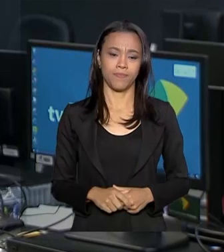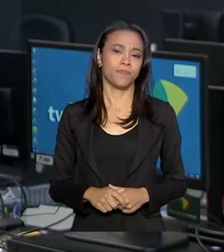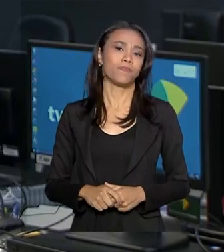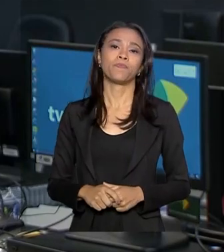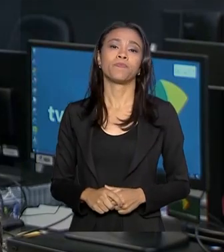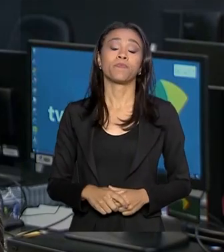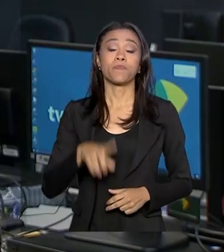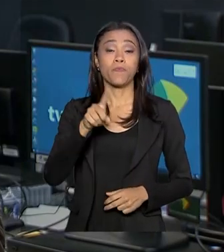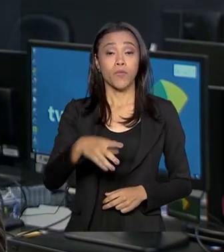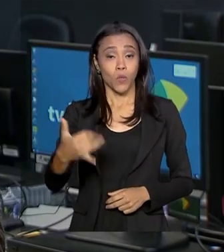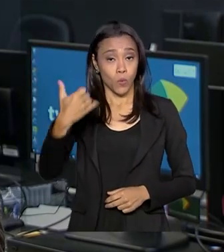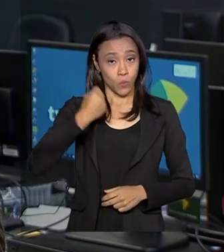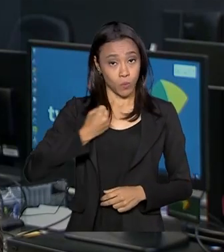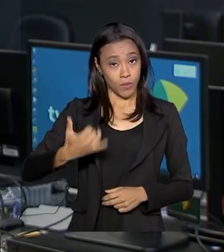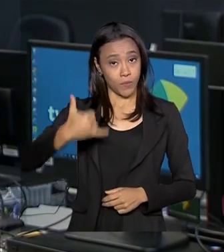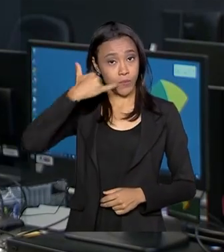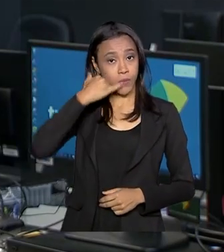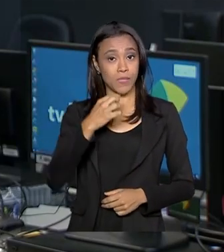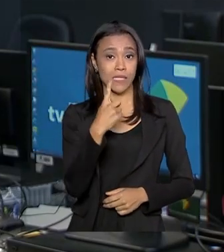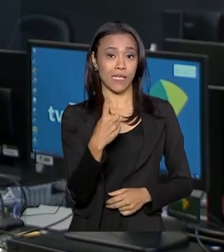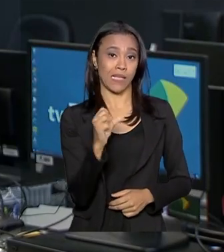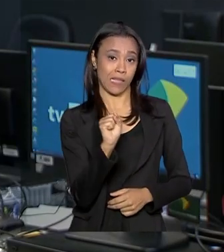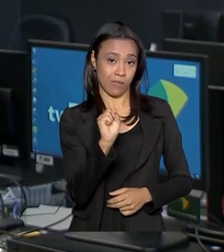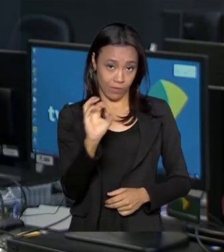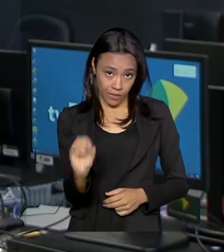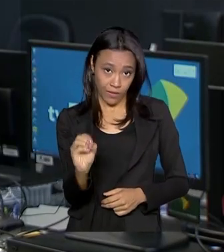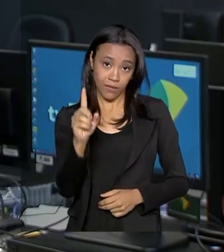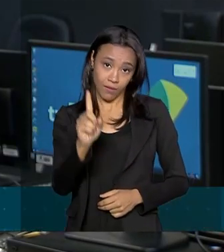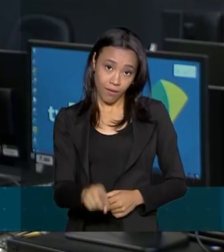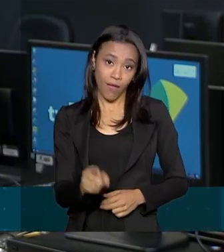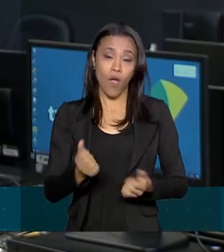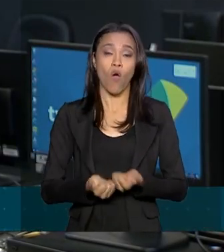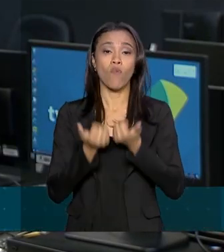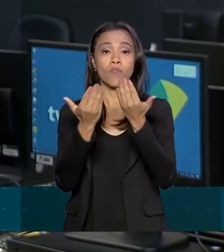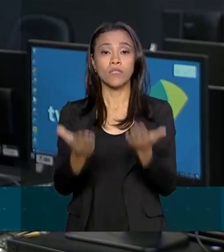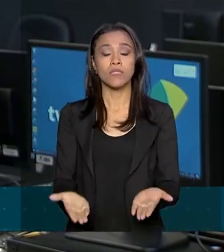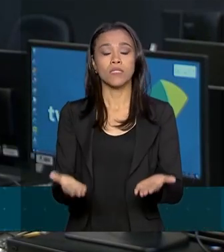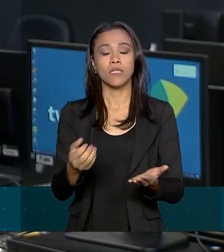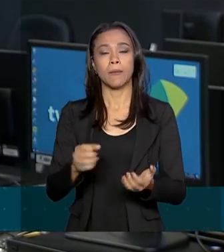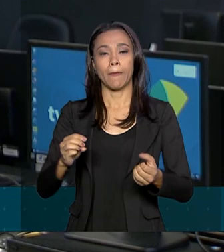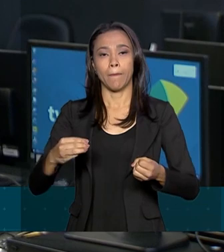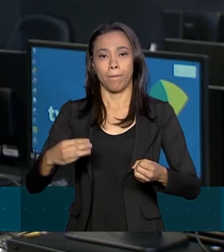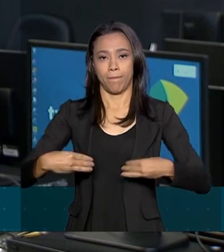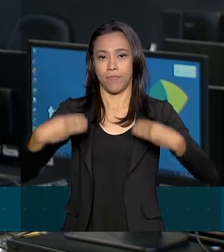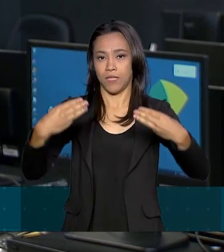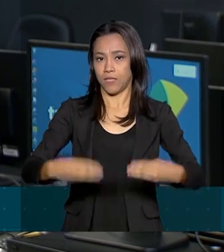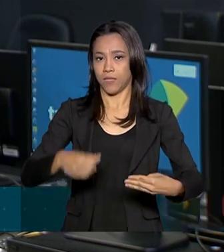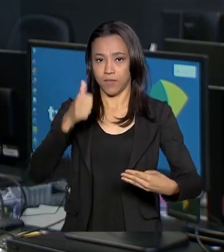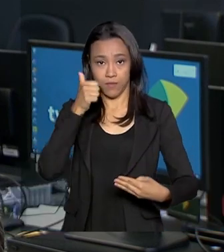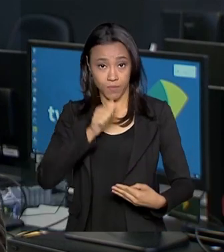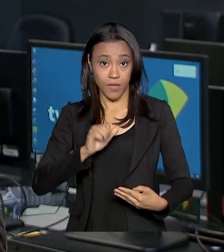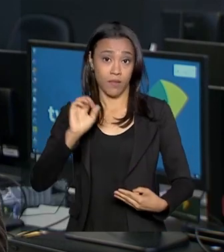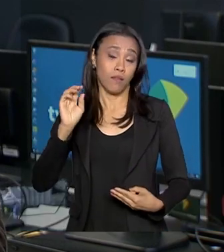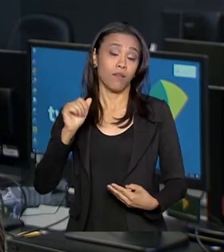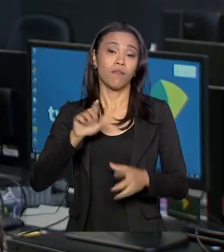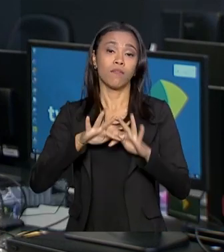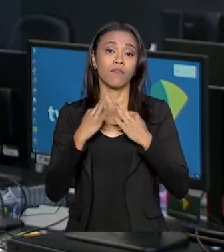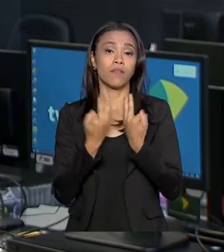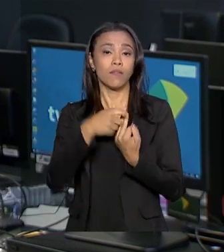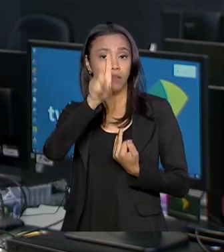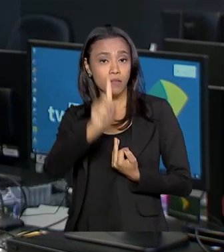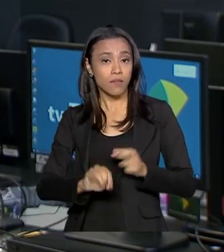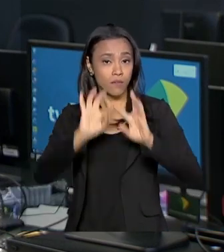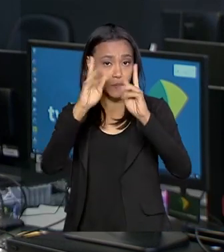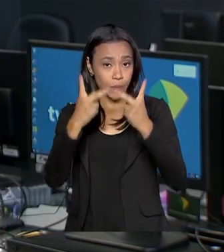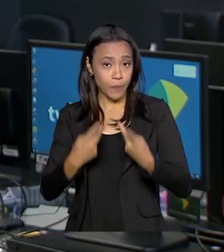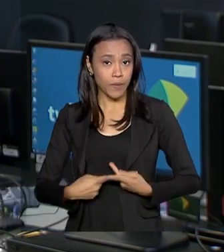O DISC 180, serviço de utilidade pública oferecido pelo Ministério da Mulher, Família e Direitos Humanos, recebeu mais